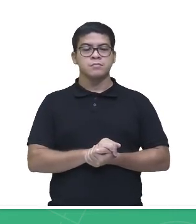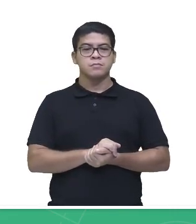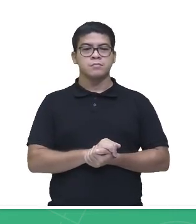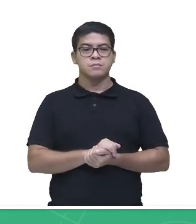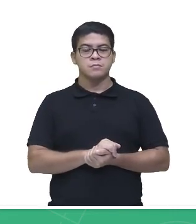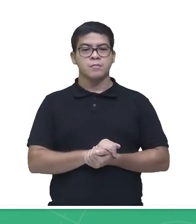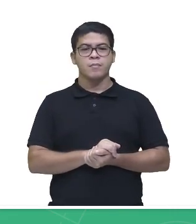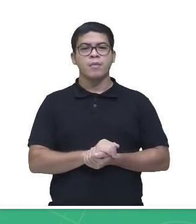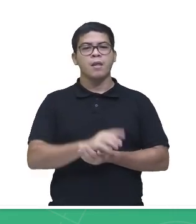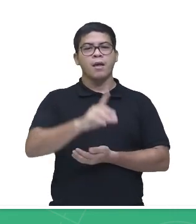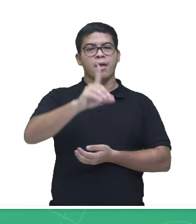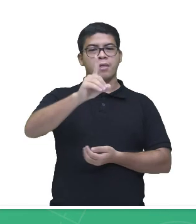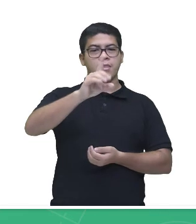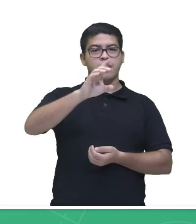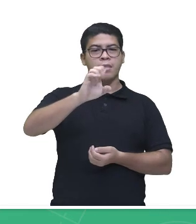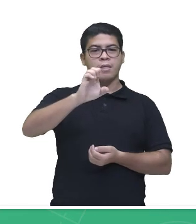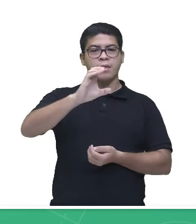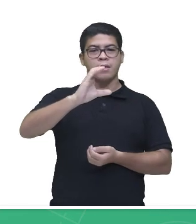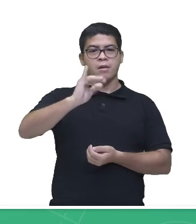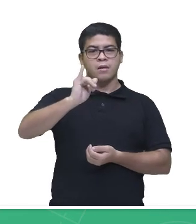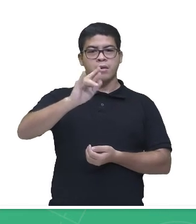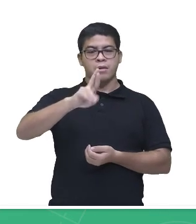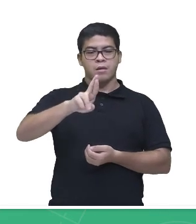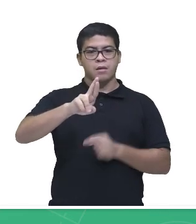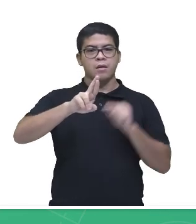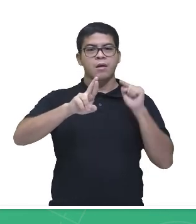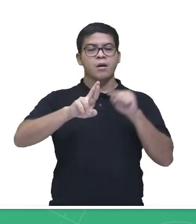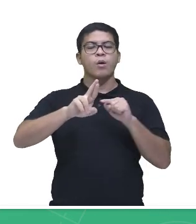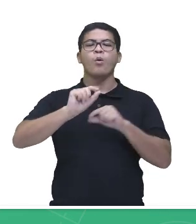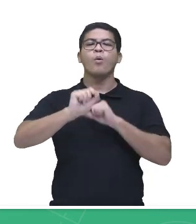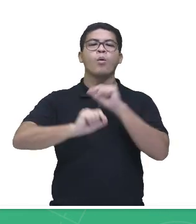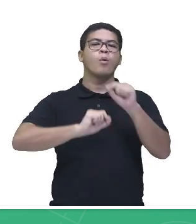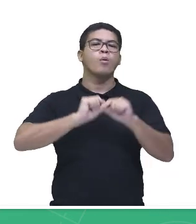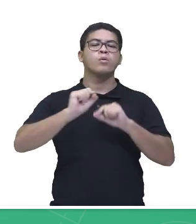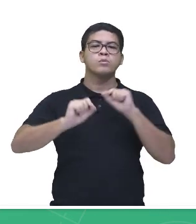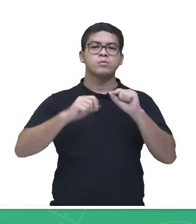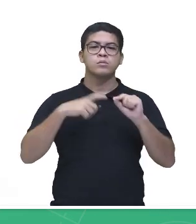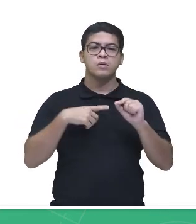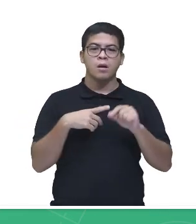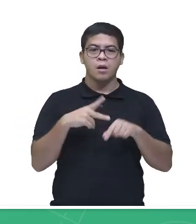me refiro à segunda pessoa do singular. Que has dicho,